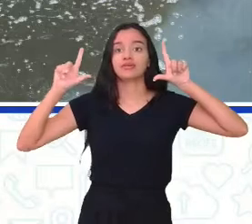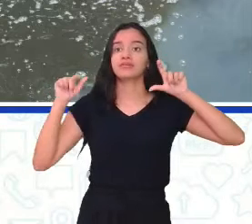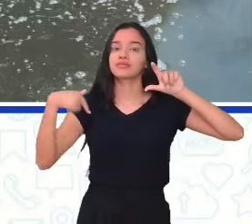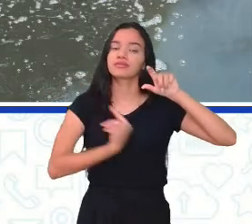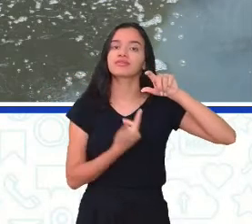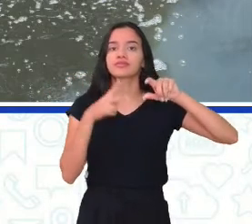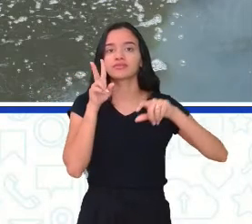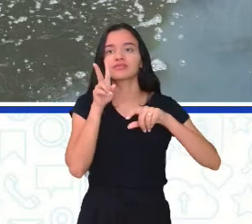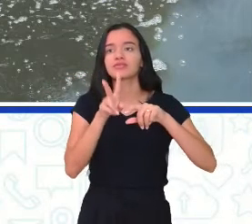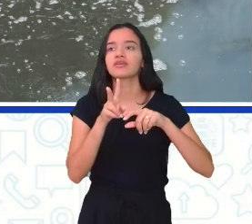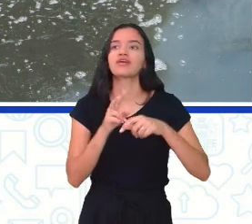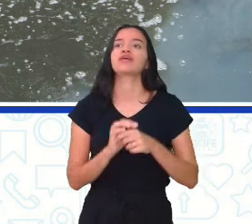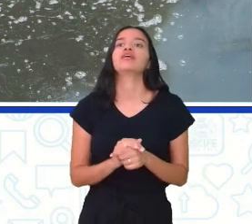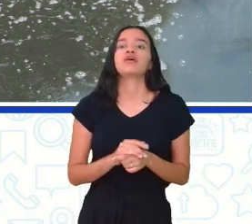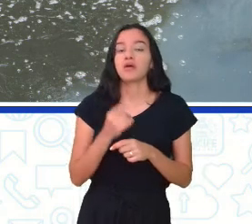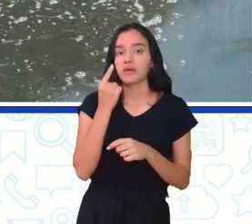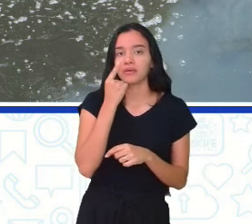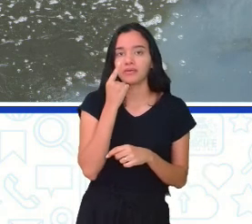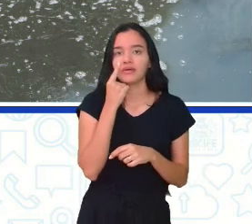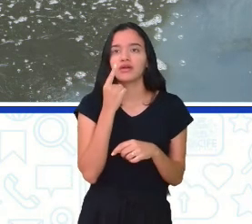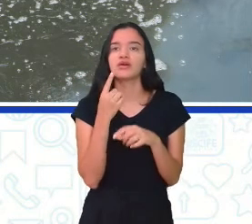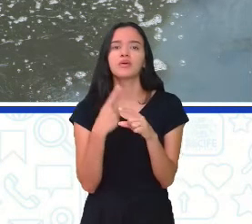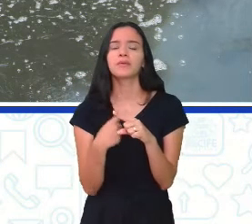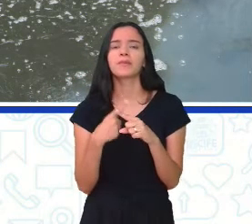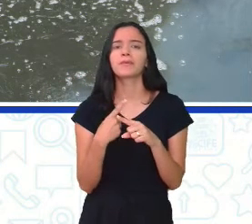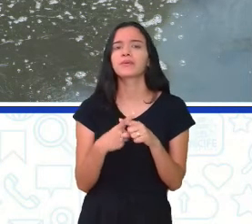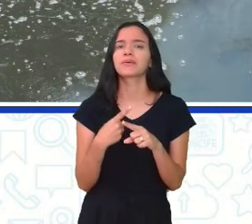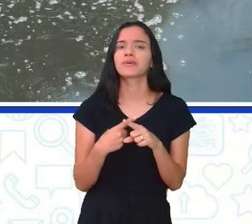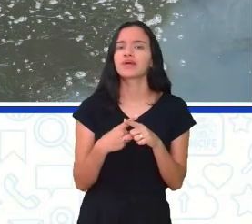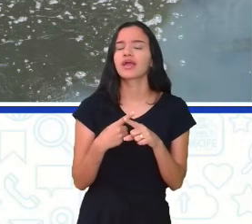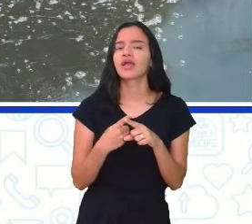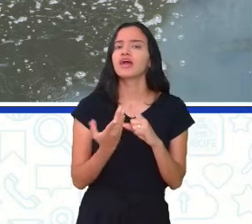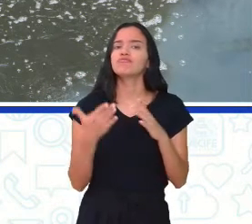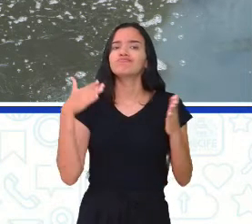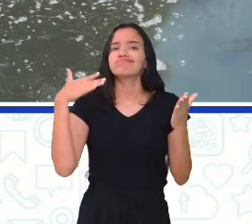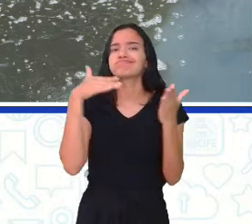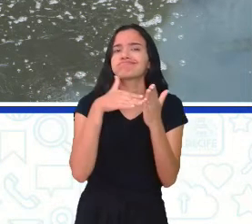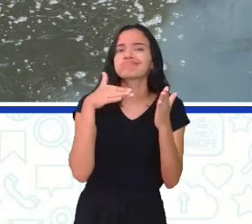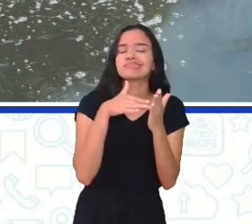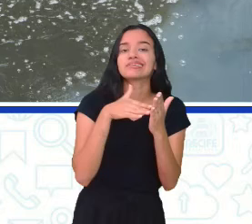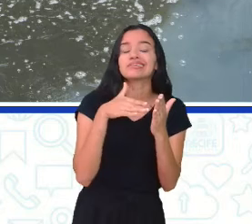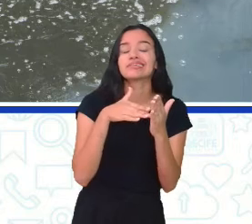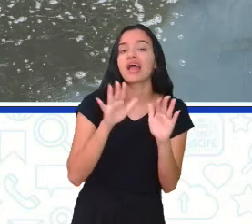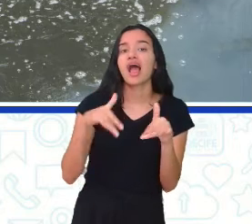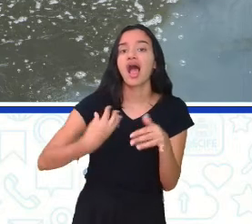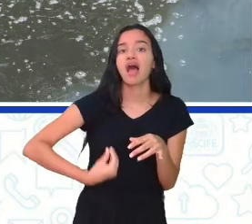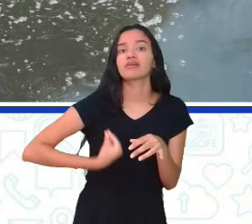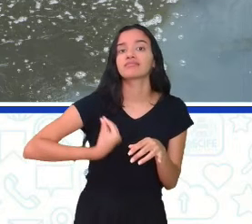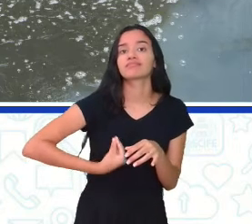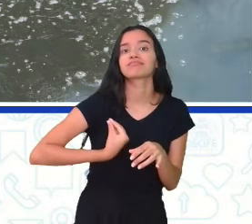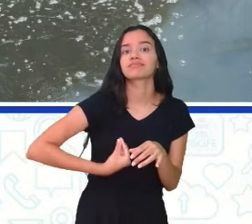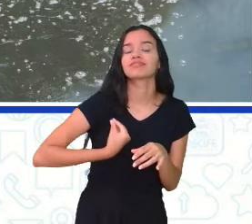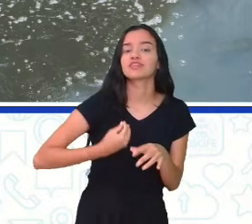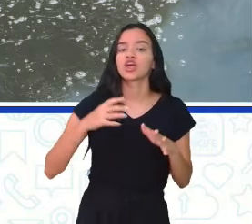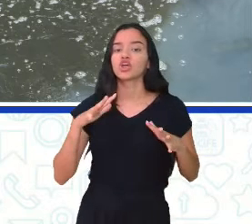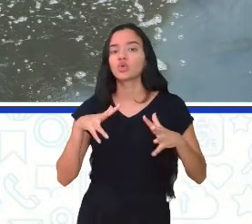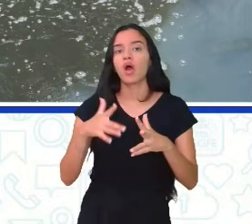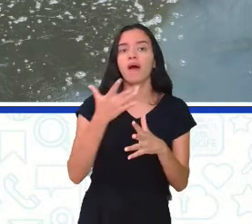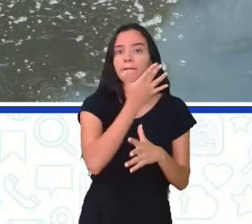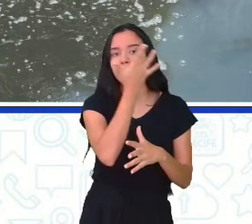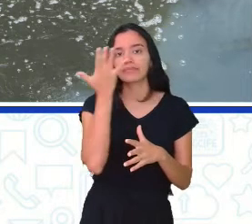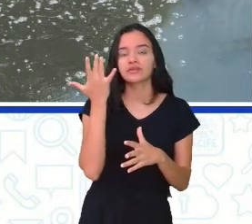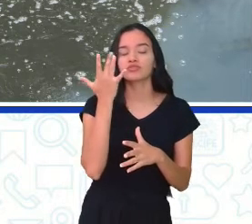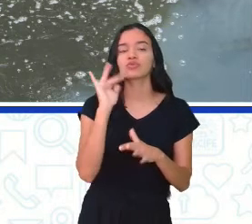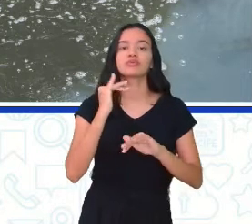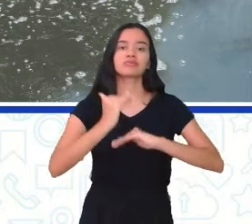favor. É, isso aí. Ó, porque essas ações impactam diretamente a vida, né, de todas as pessoas